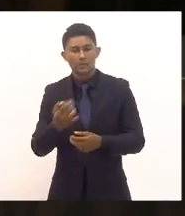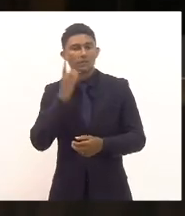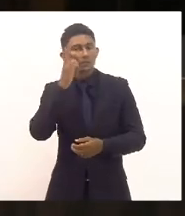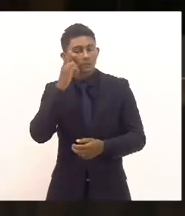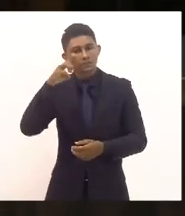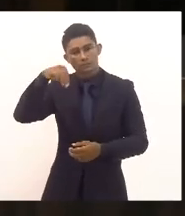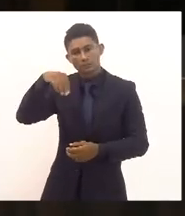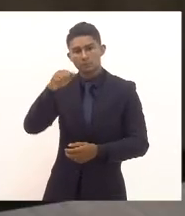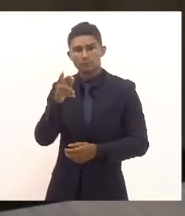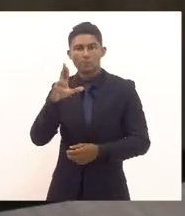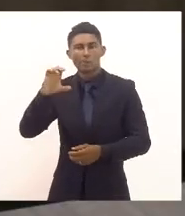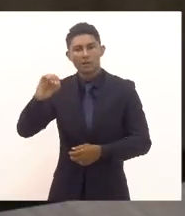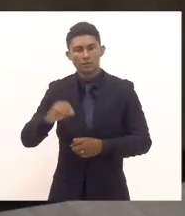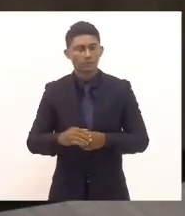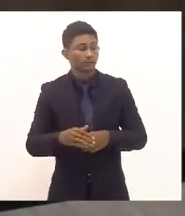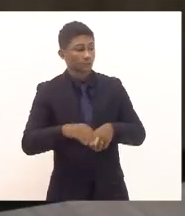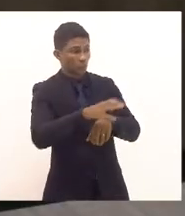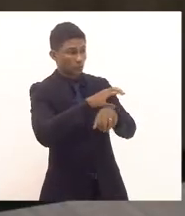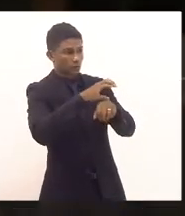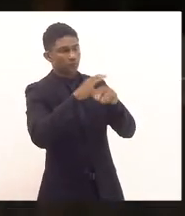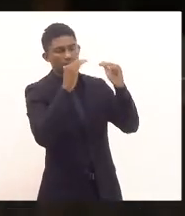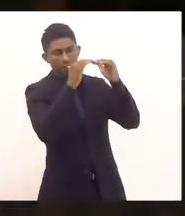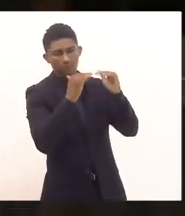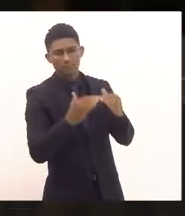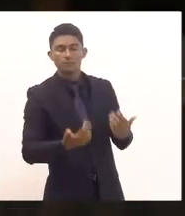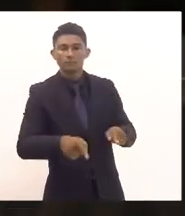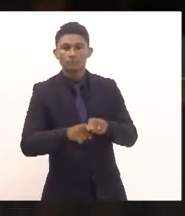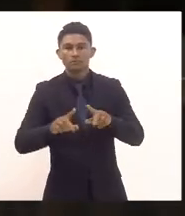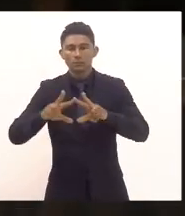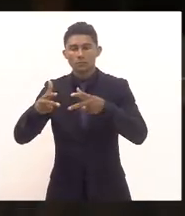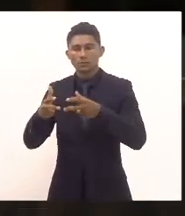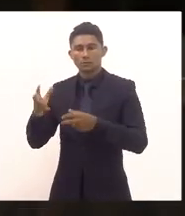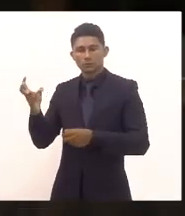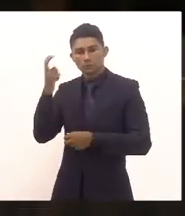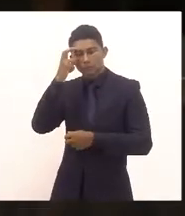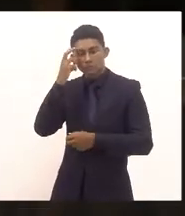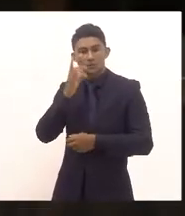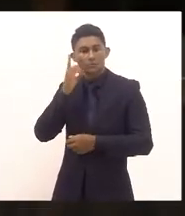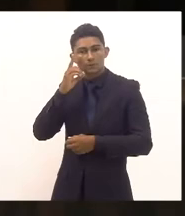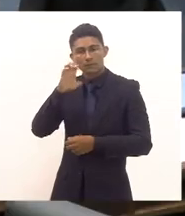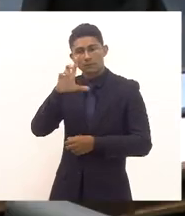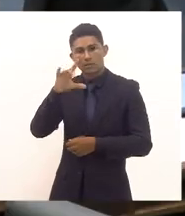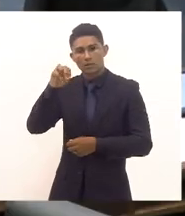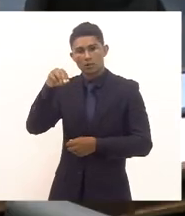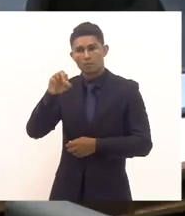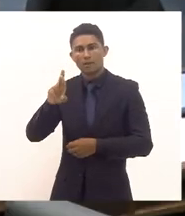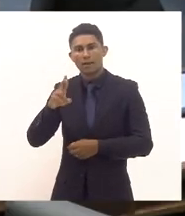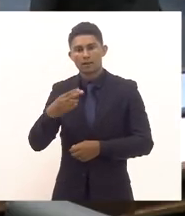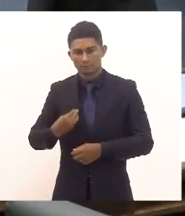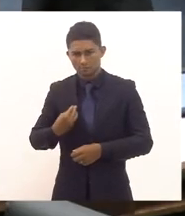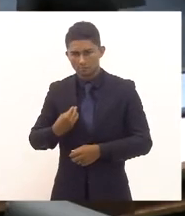máximo possível pela funcionalidade e pela comissão de Cultura Deputado Eliel marcou ele